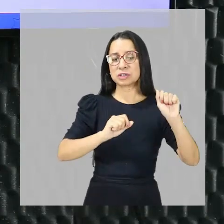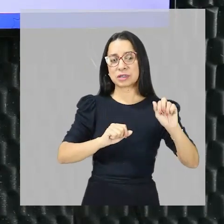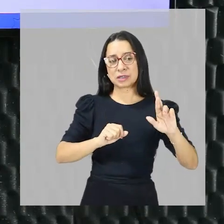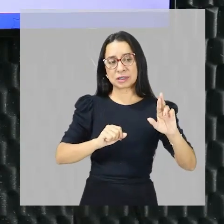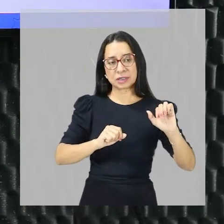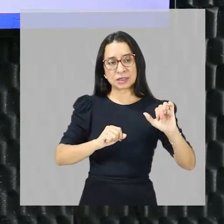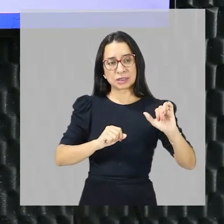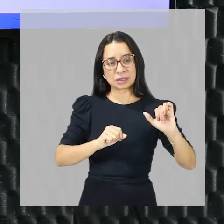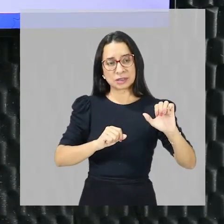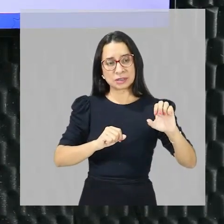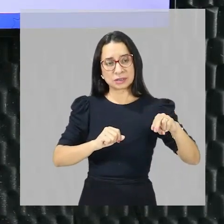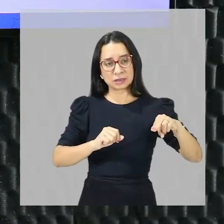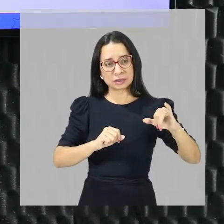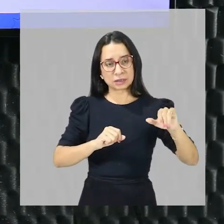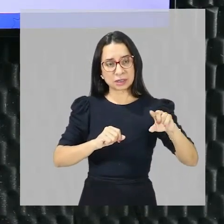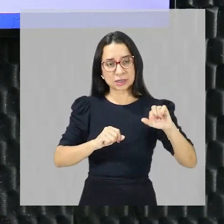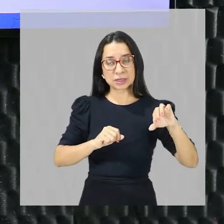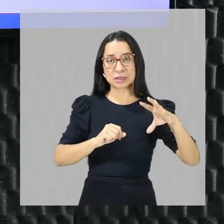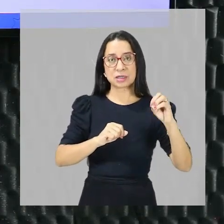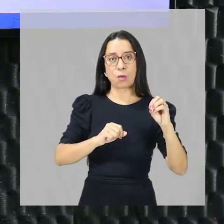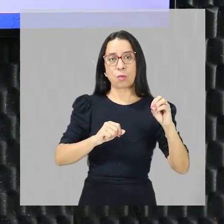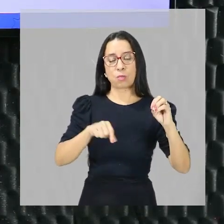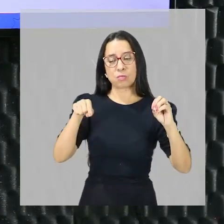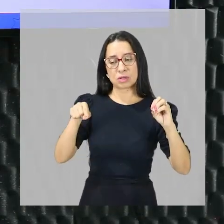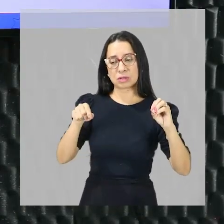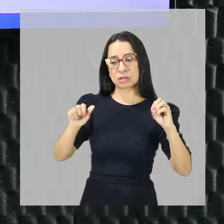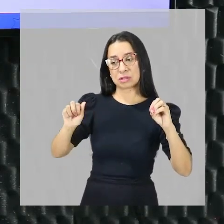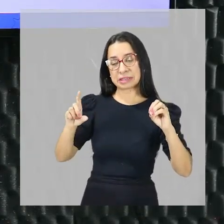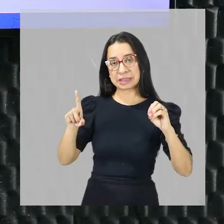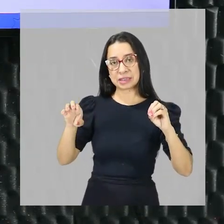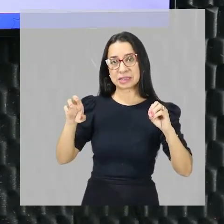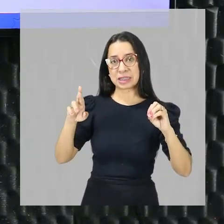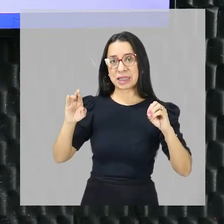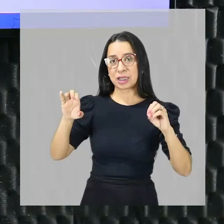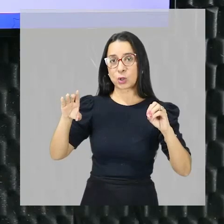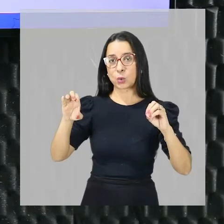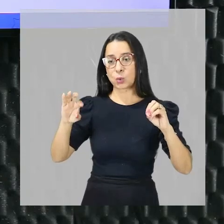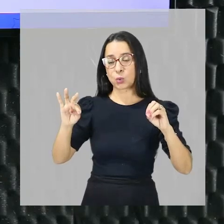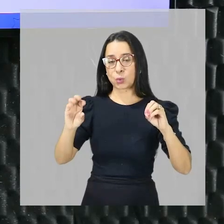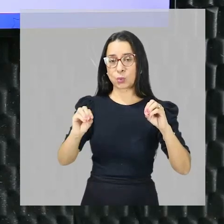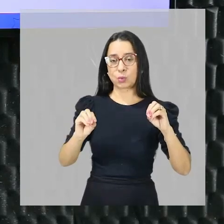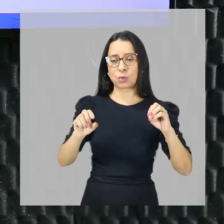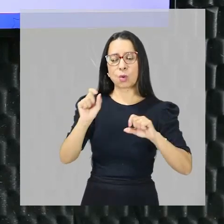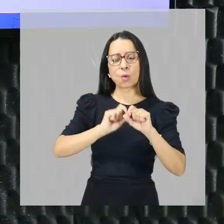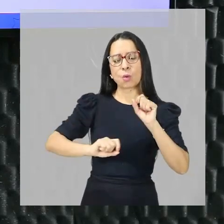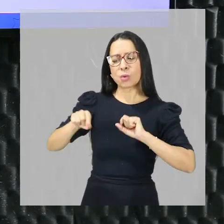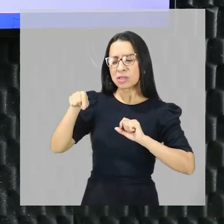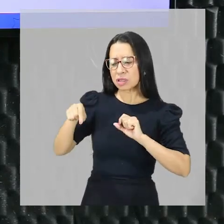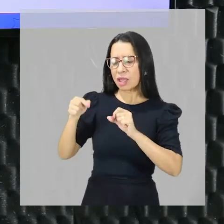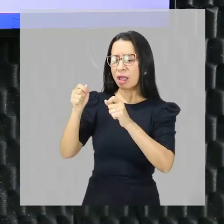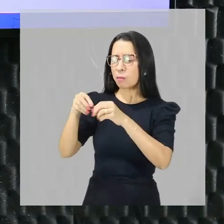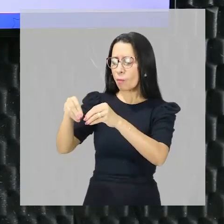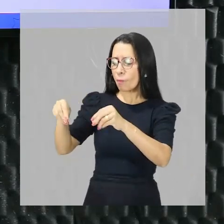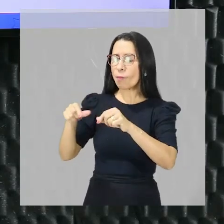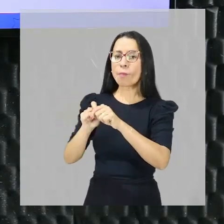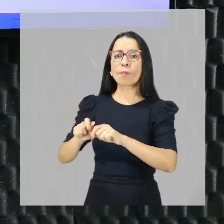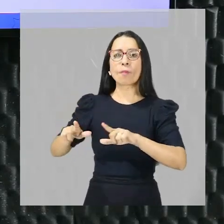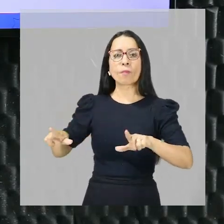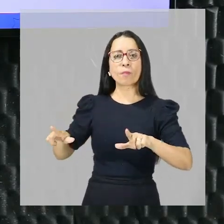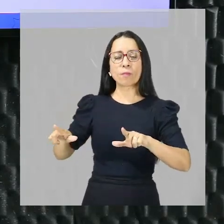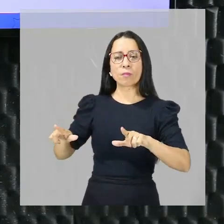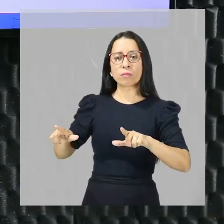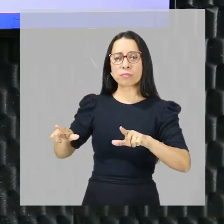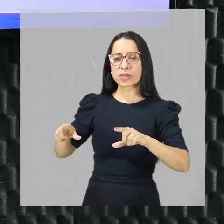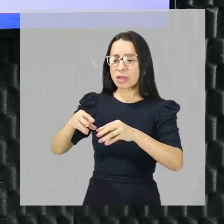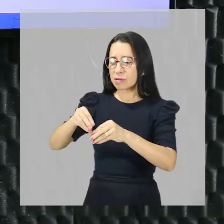ver solos degradados em base arenosa e entender desertificação. Entenda, vamos lá. O que é desertificação, Marcos? É a desagregação